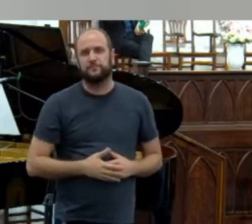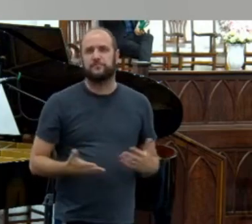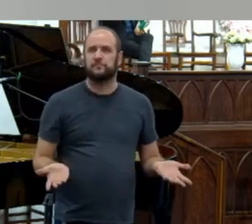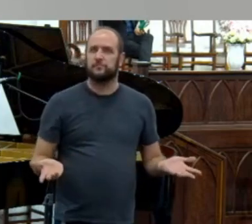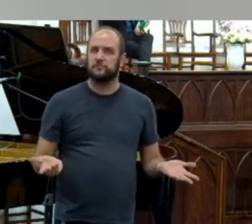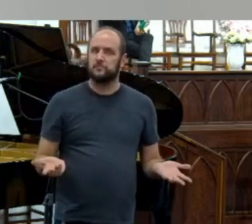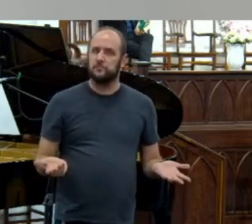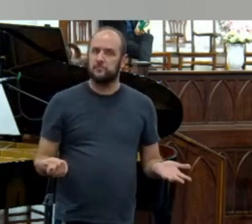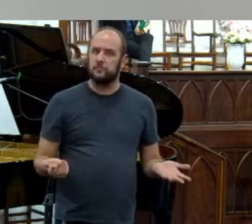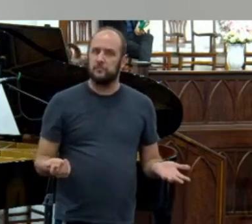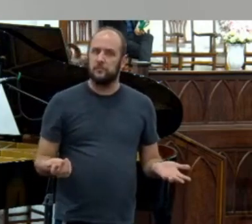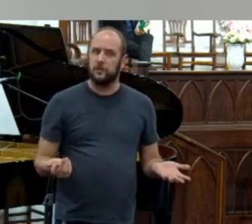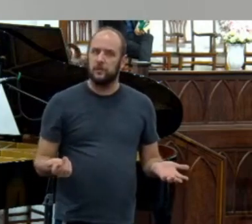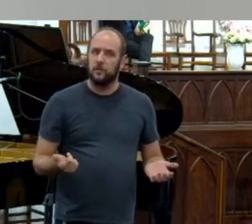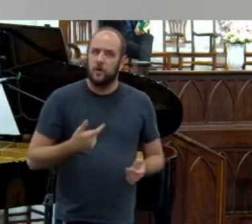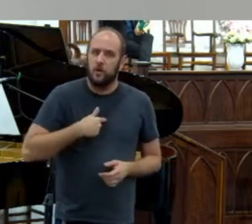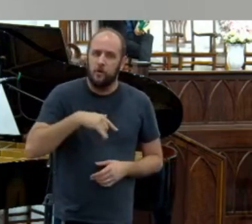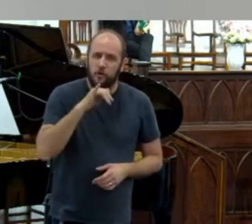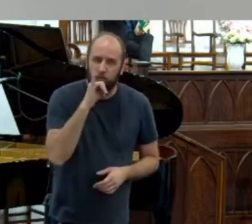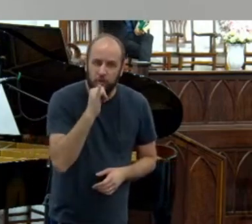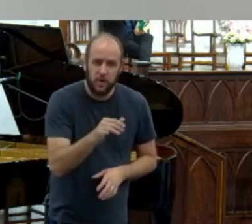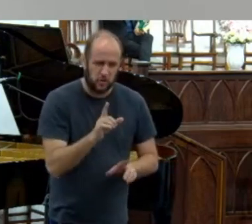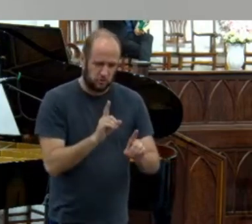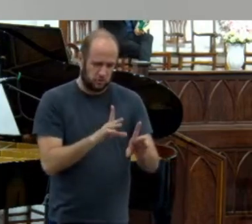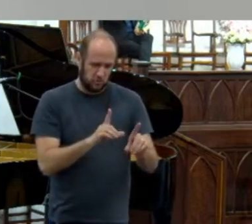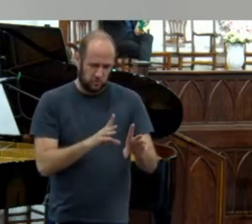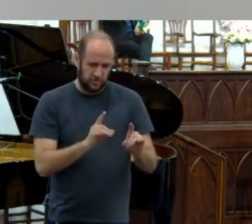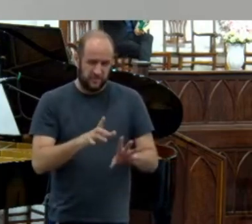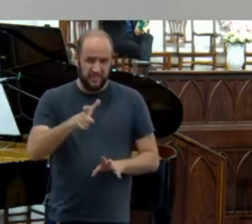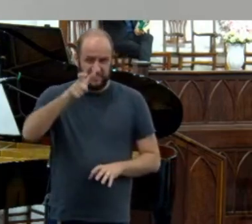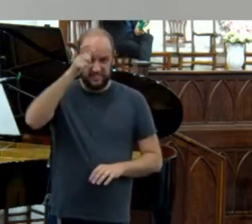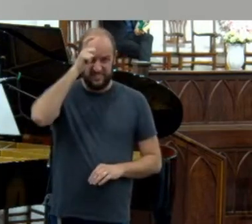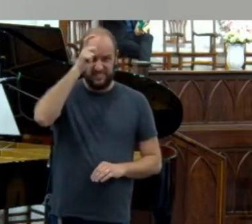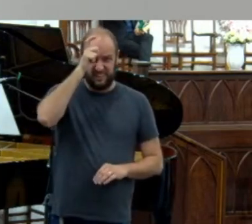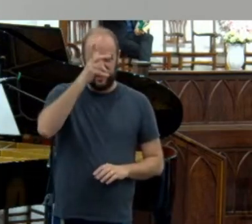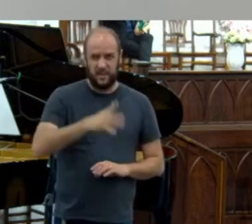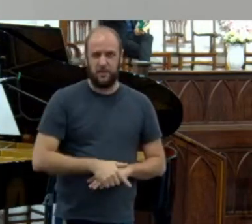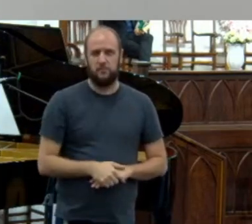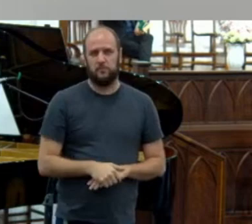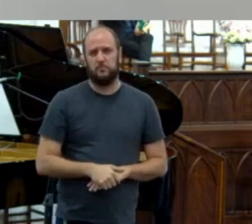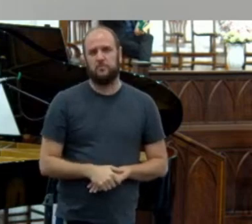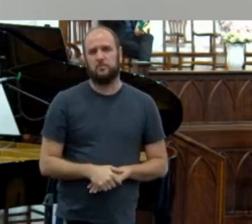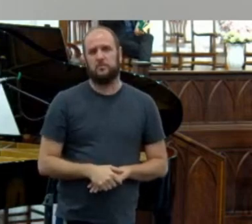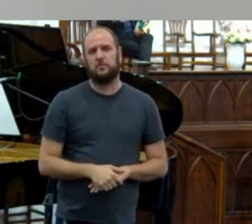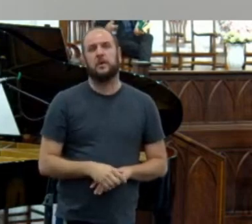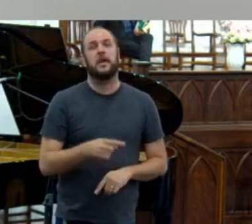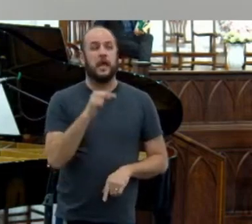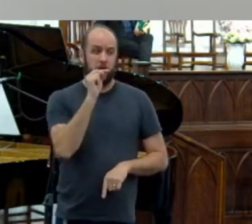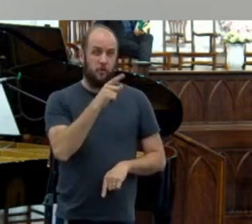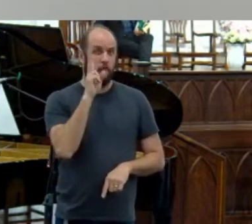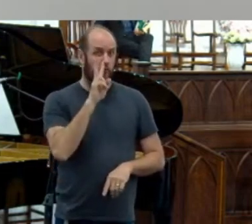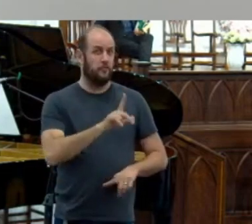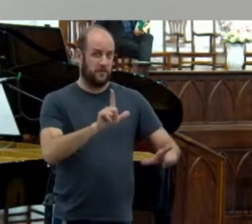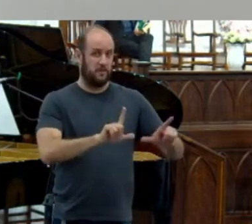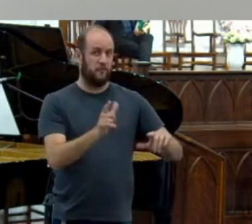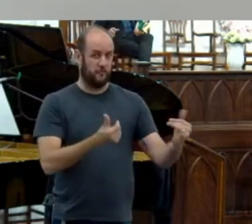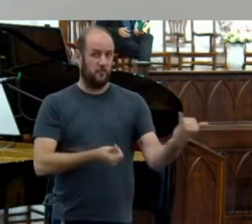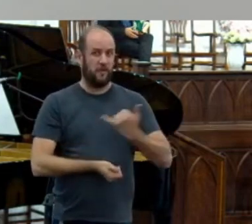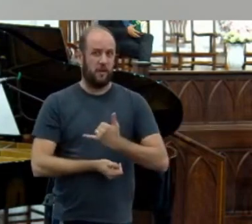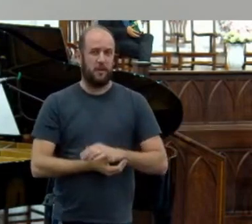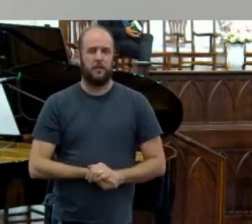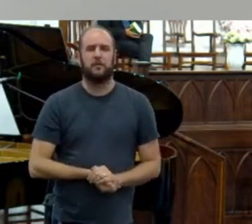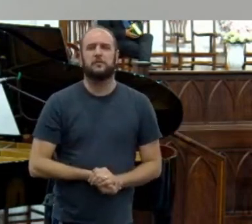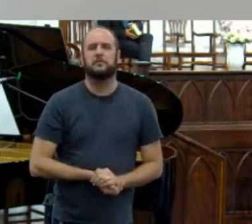Ouvisse uma palavra como esta, isso é doutrina do diabo. Eu já o ouvi dizer. Há